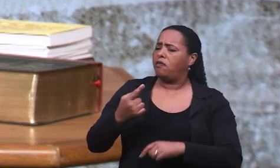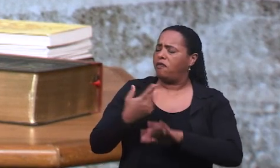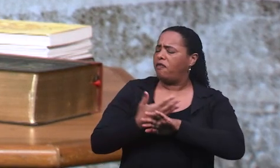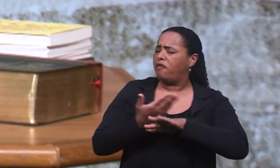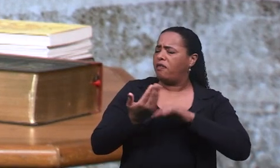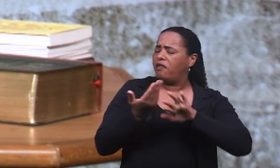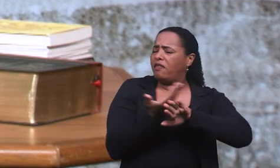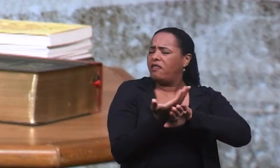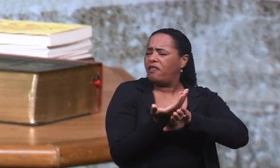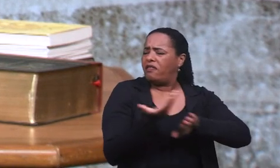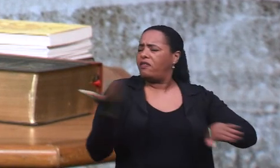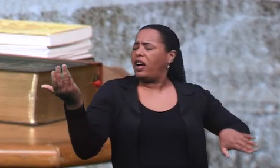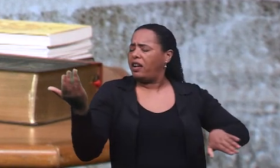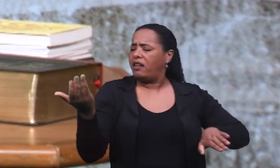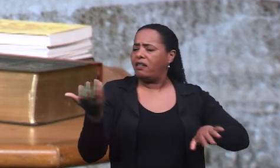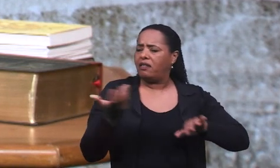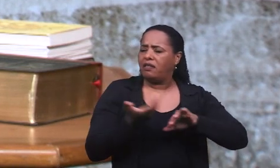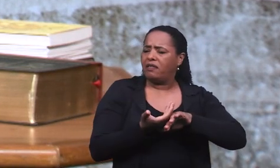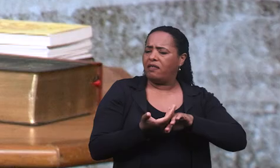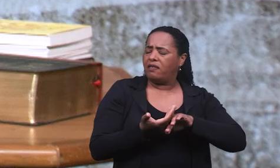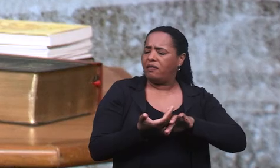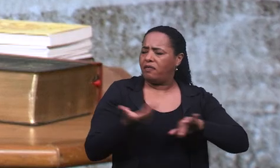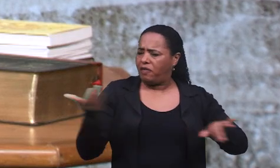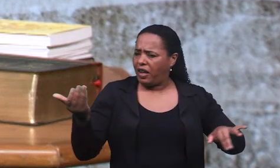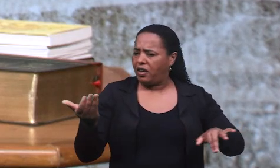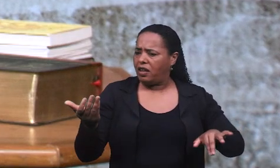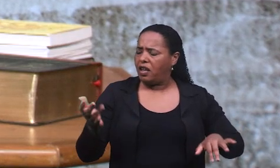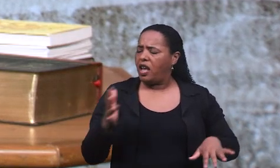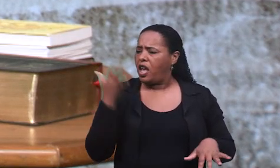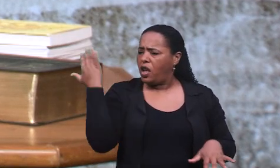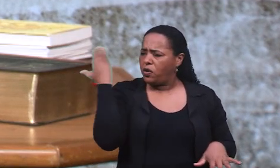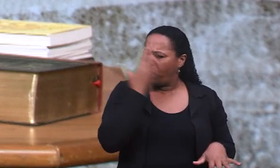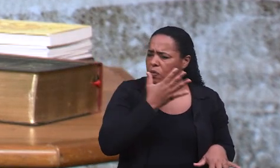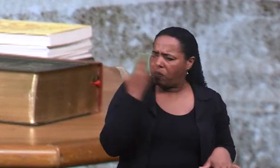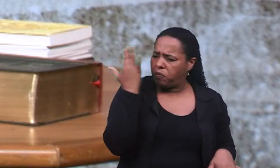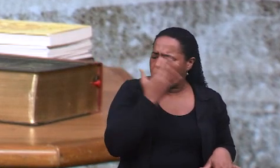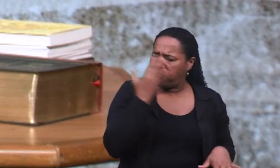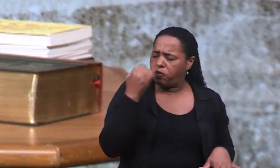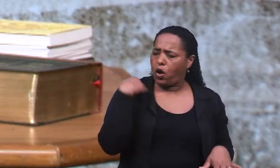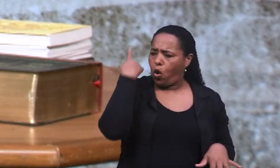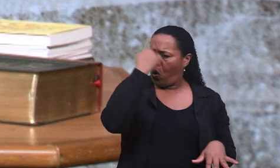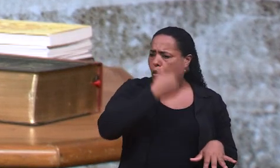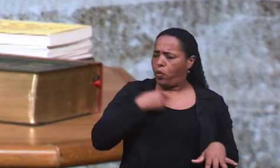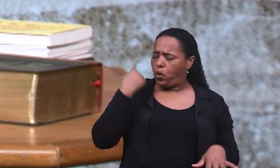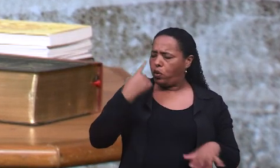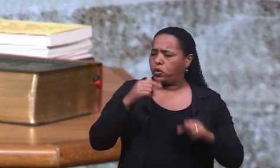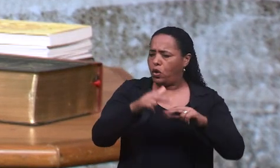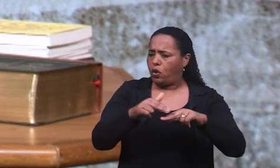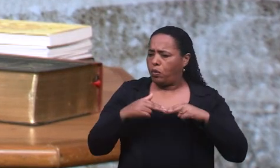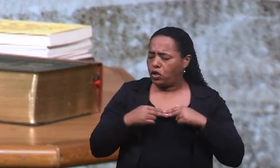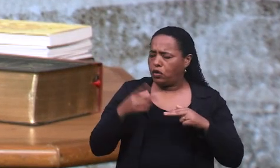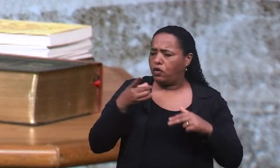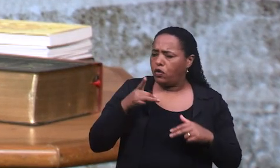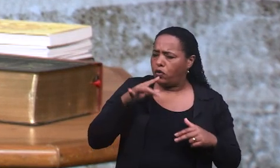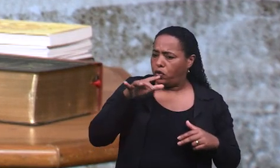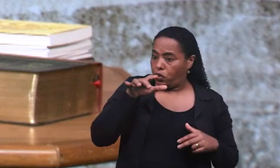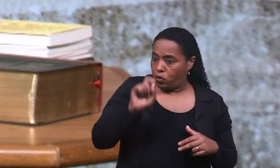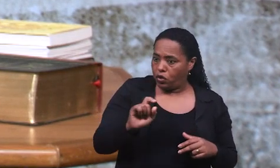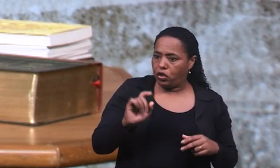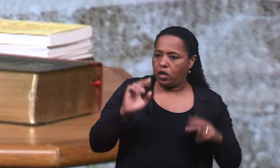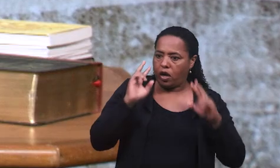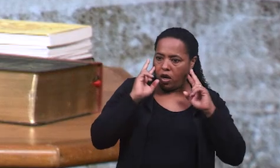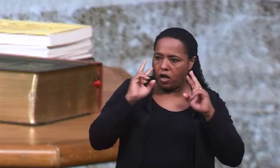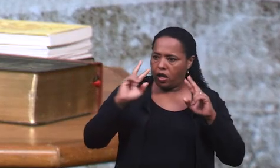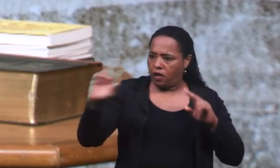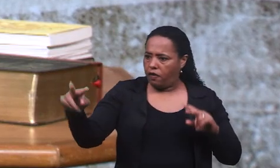mim, guarda-te, que não mais vejas o meu rosto, porque no dia em que vires